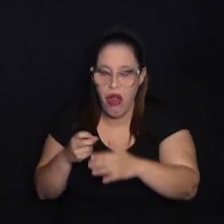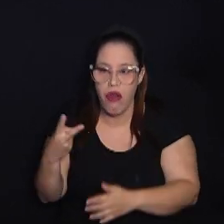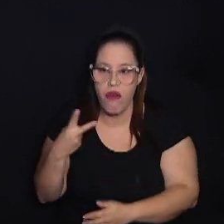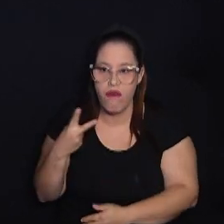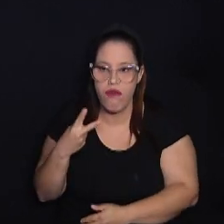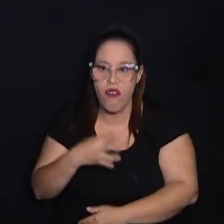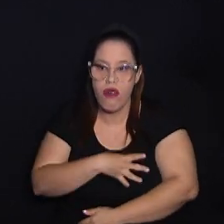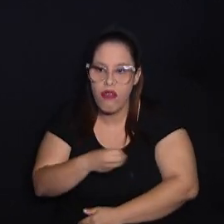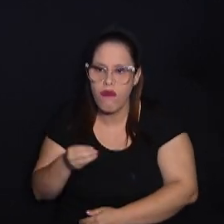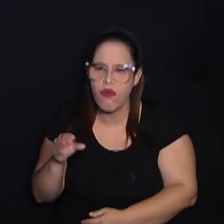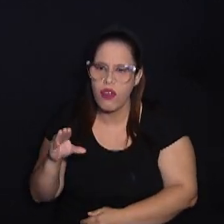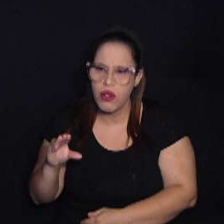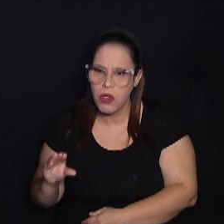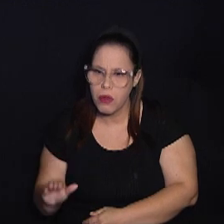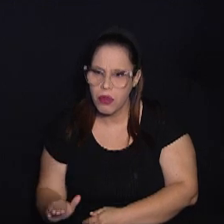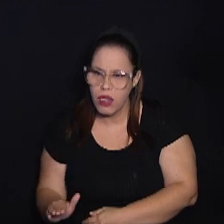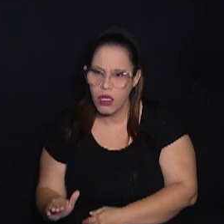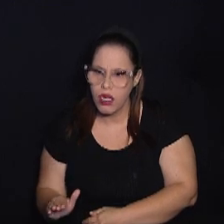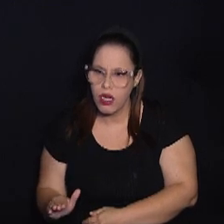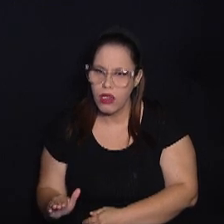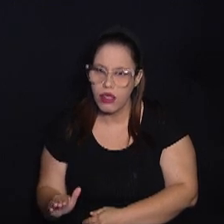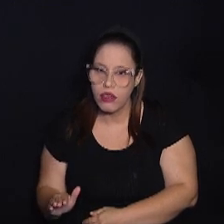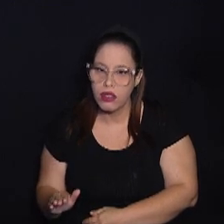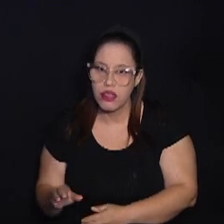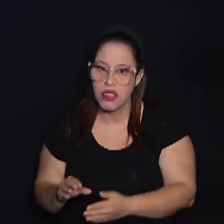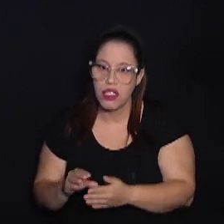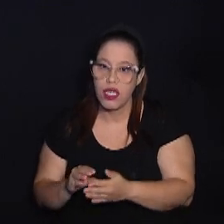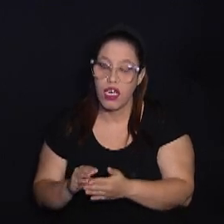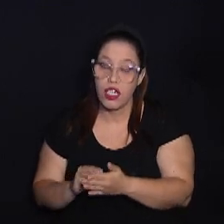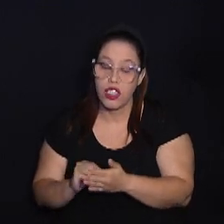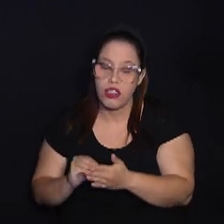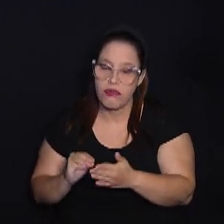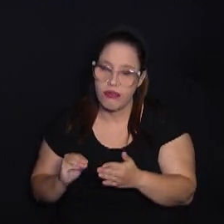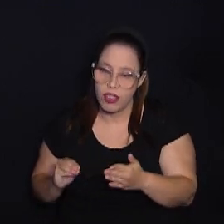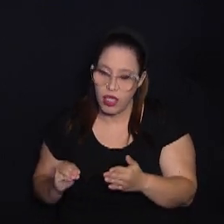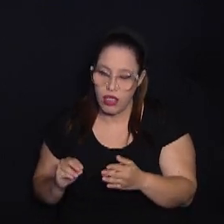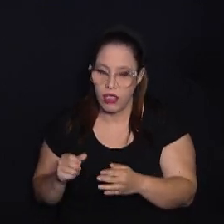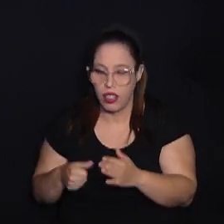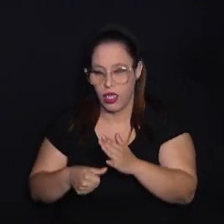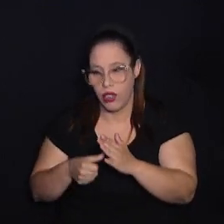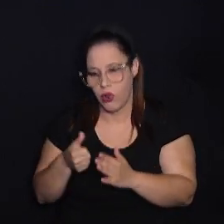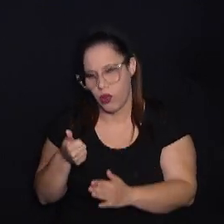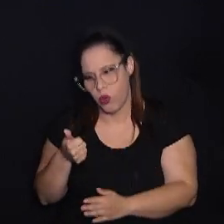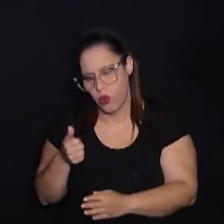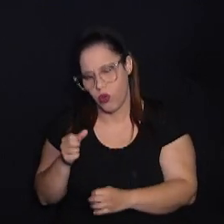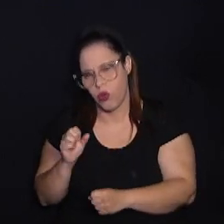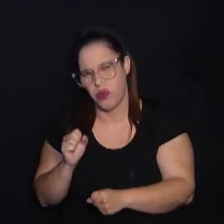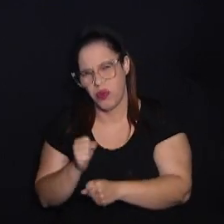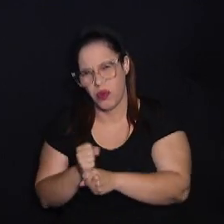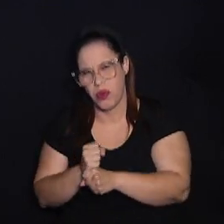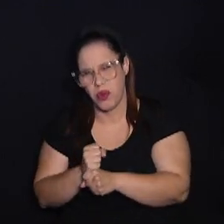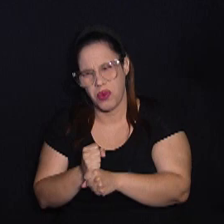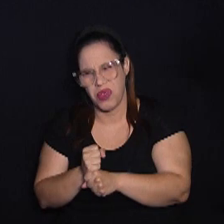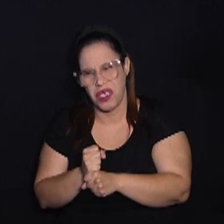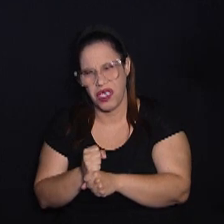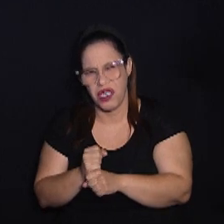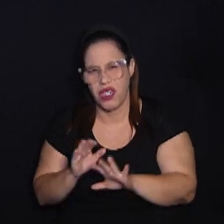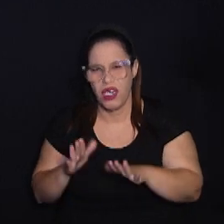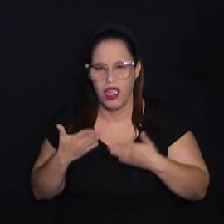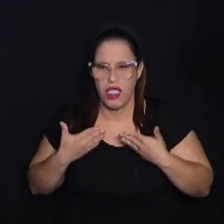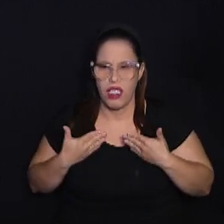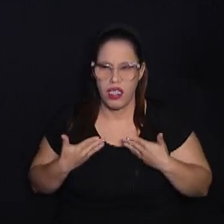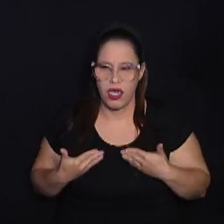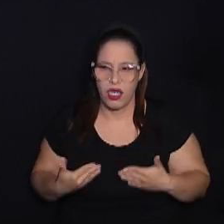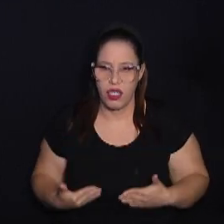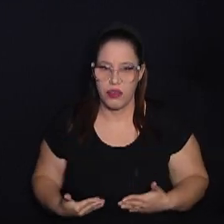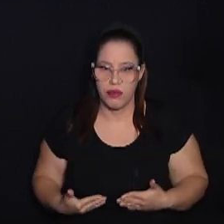2 filhos pequenos, tiraria um ano sabático que durou 30 dias. Em